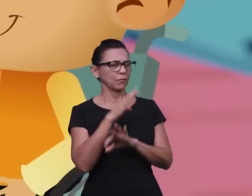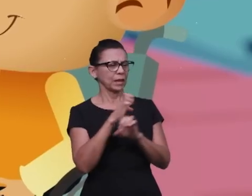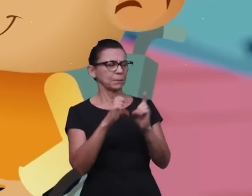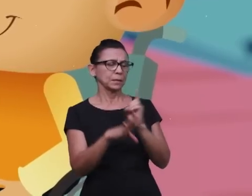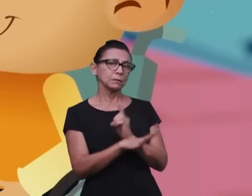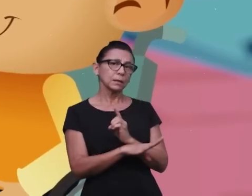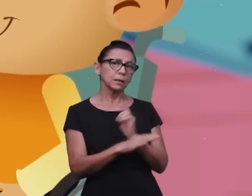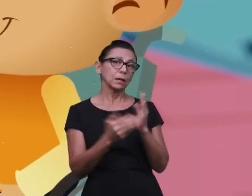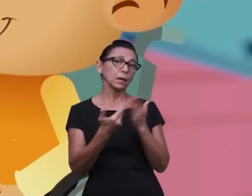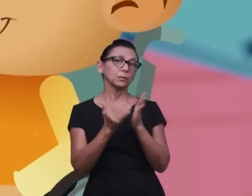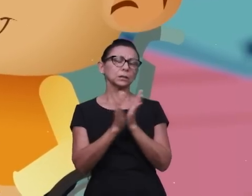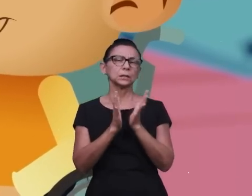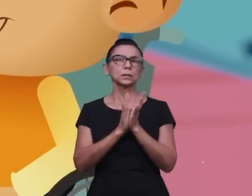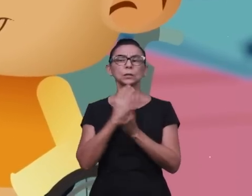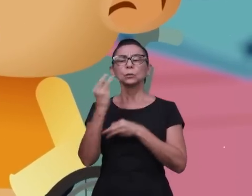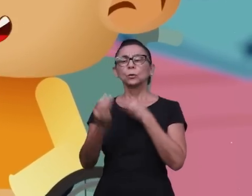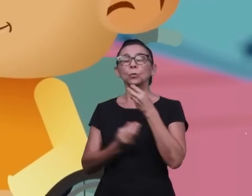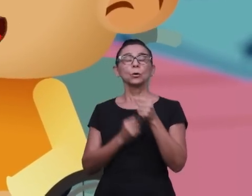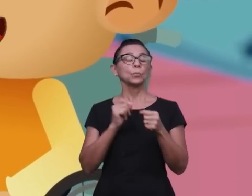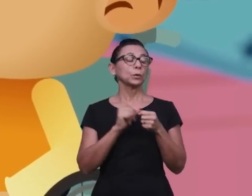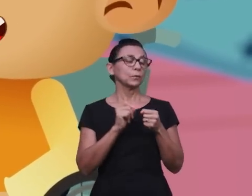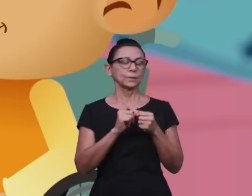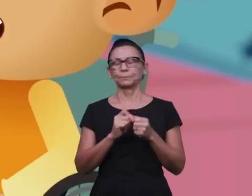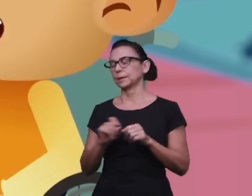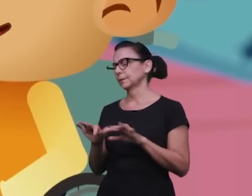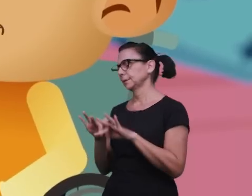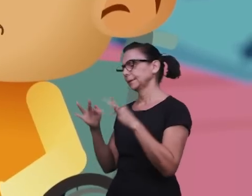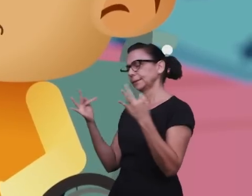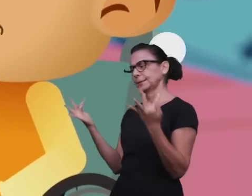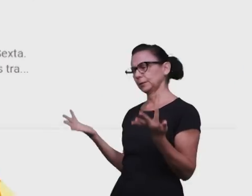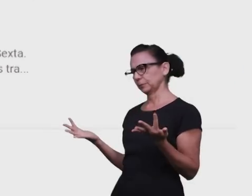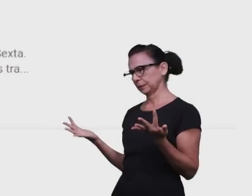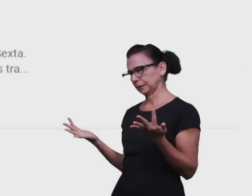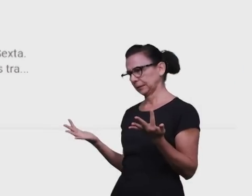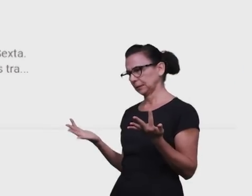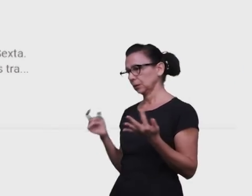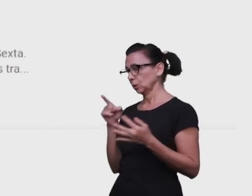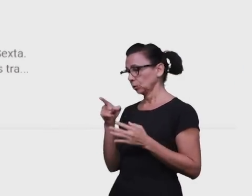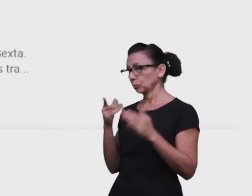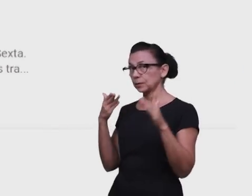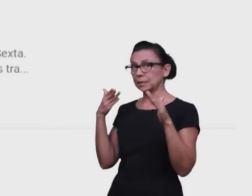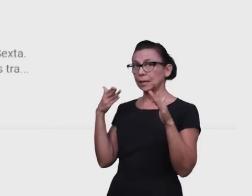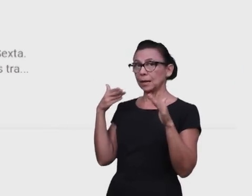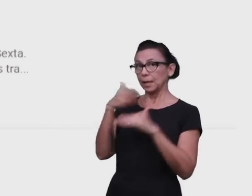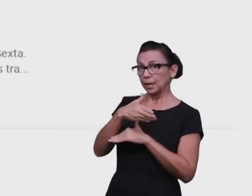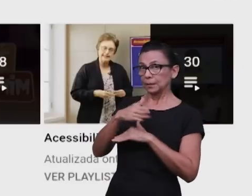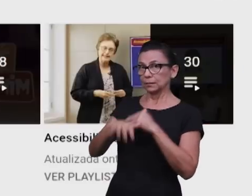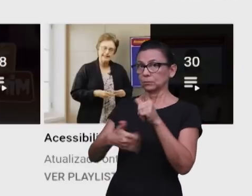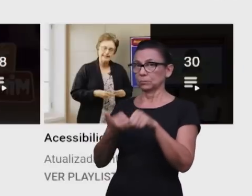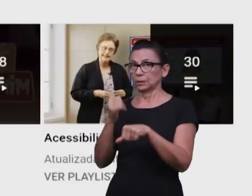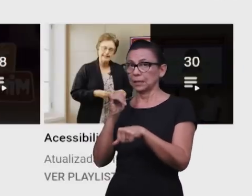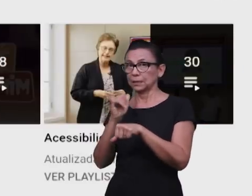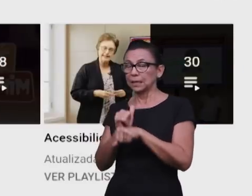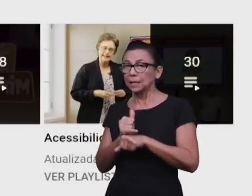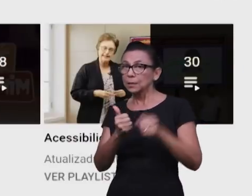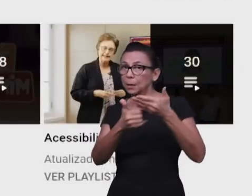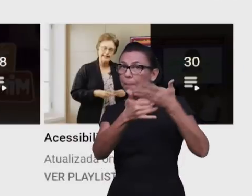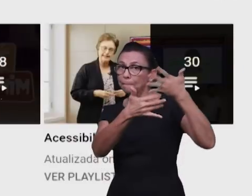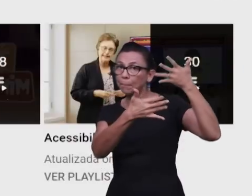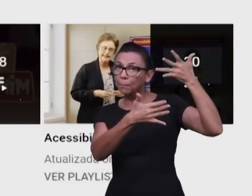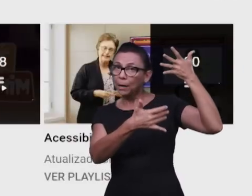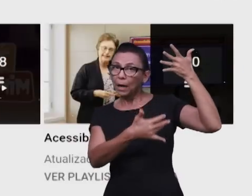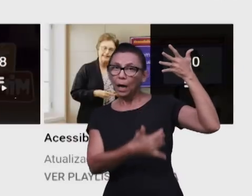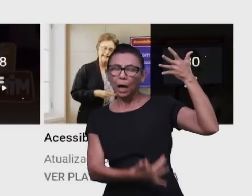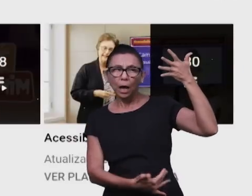da semana, como eu faço? Elô, é muito simples. Quando você acessa o canal, você vai em playlist e